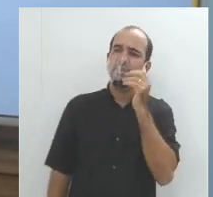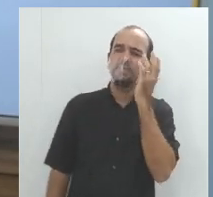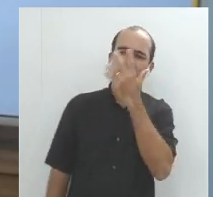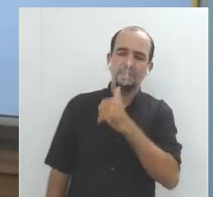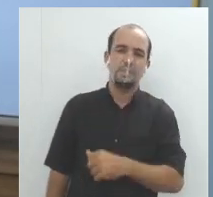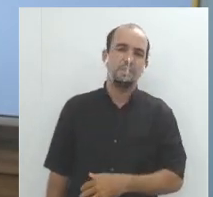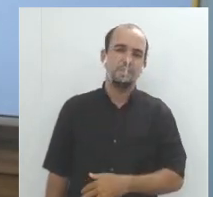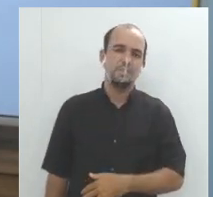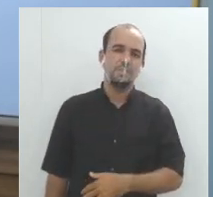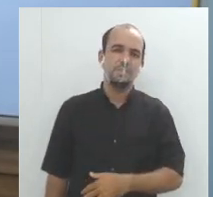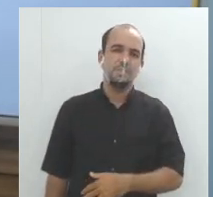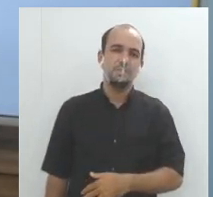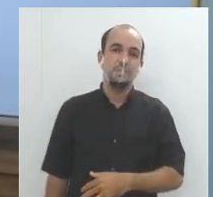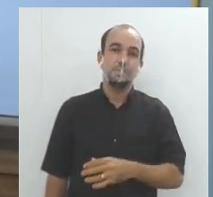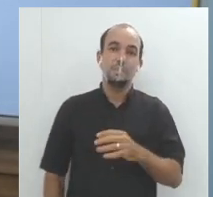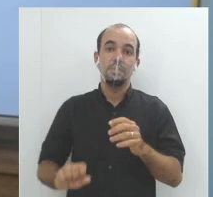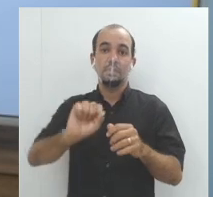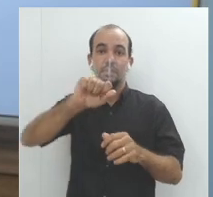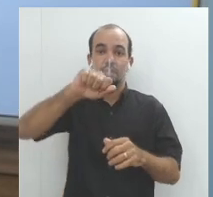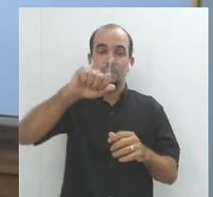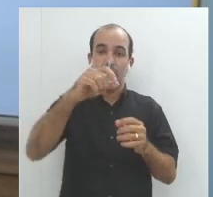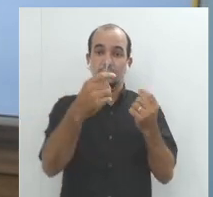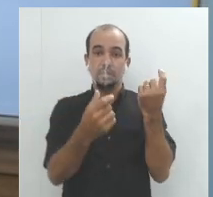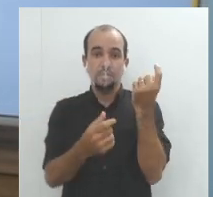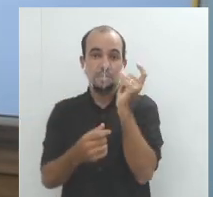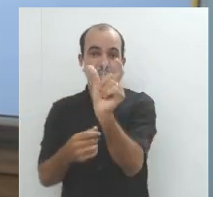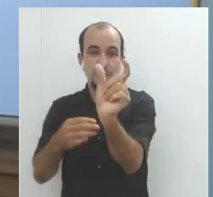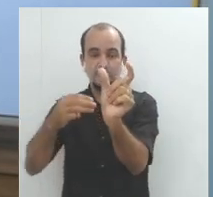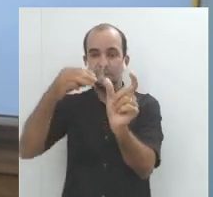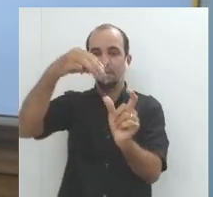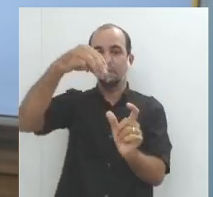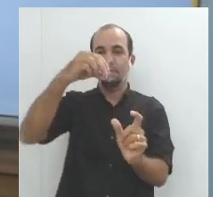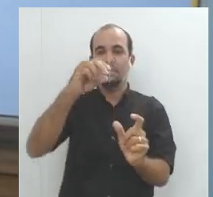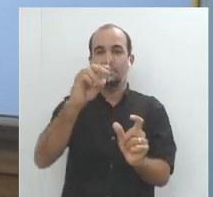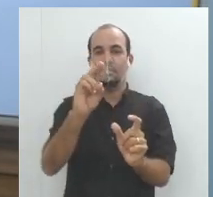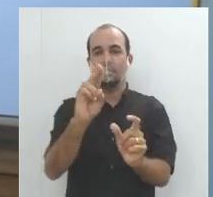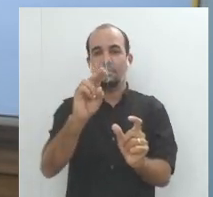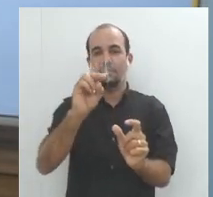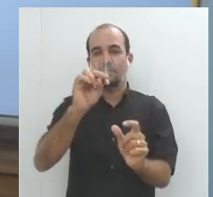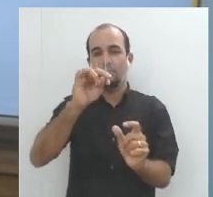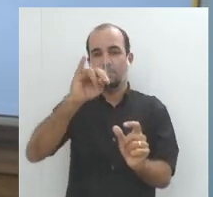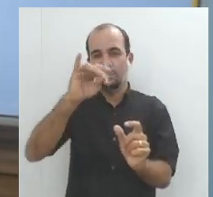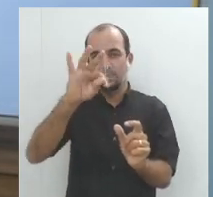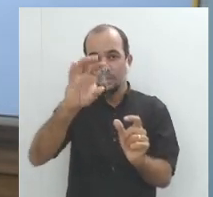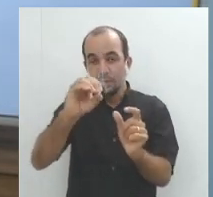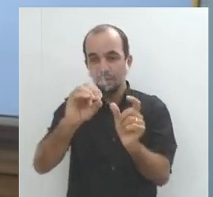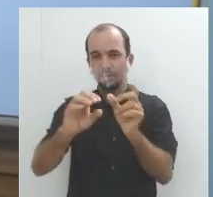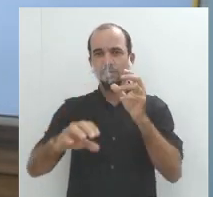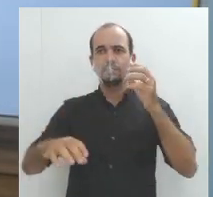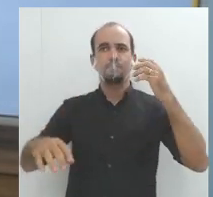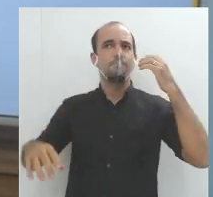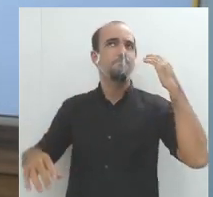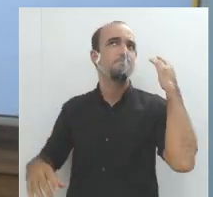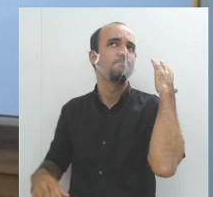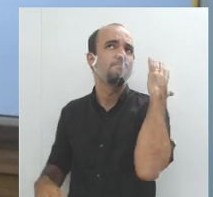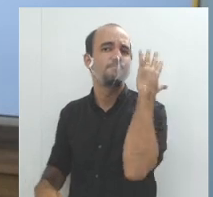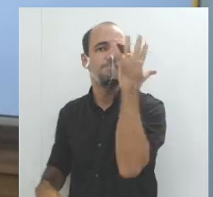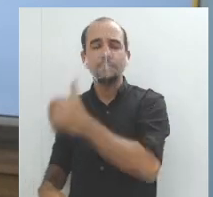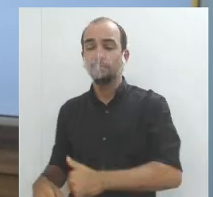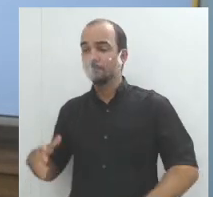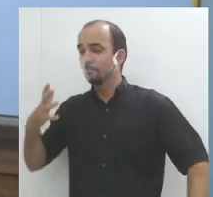digo ela é muito bonita, eu estou intensificando essa